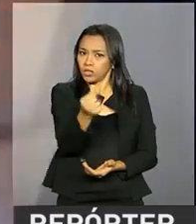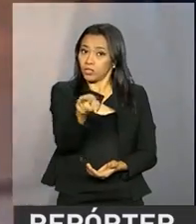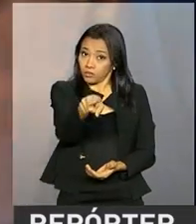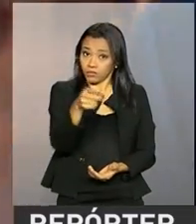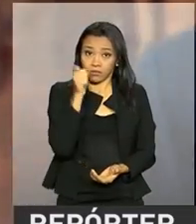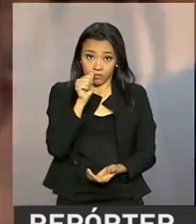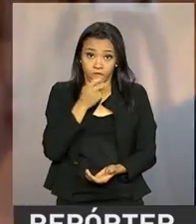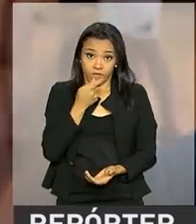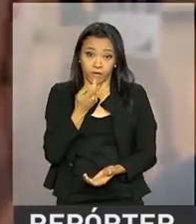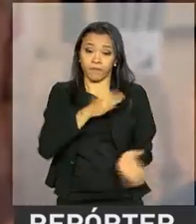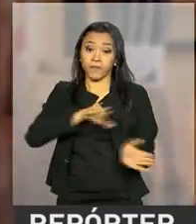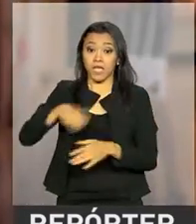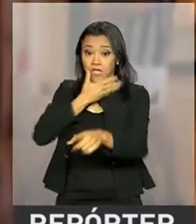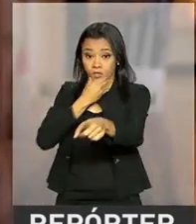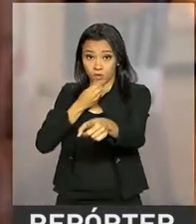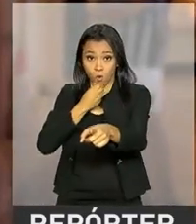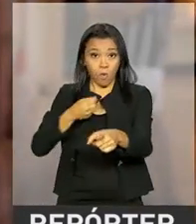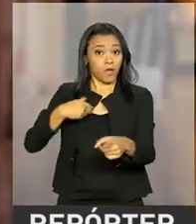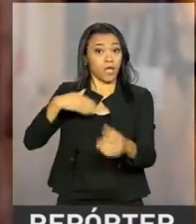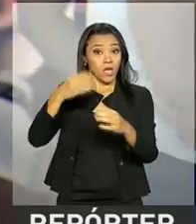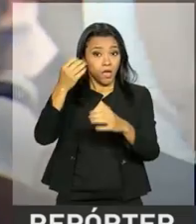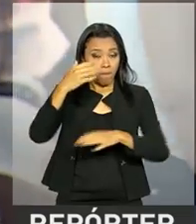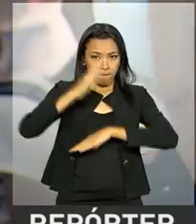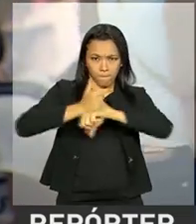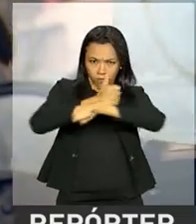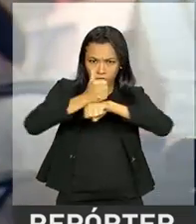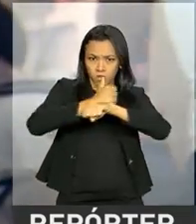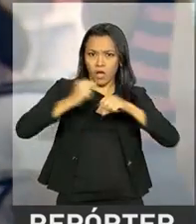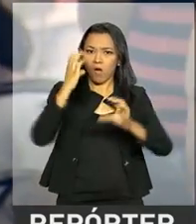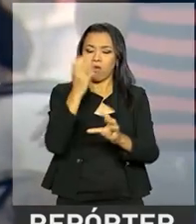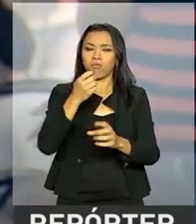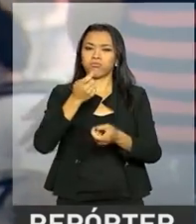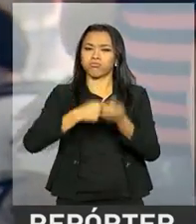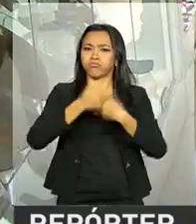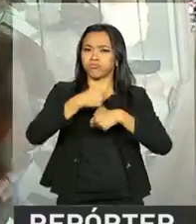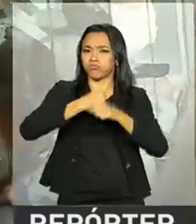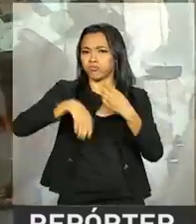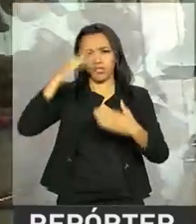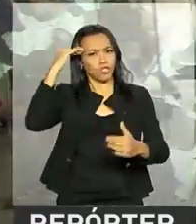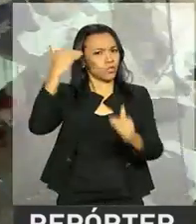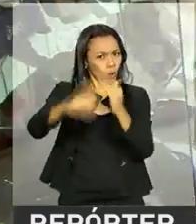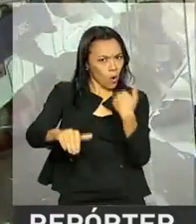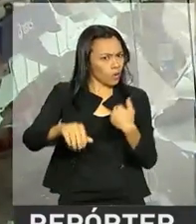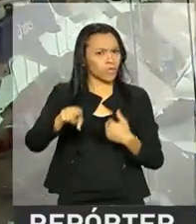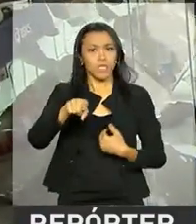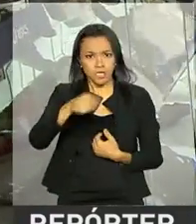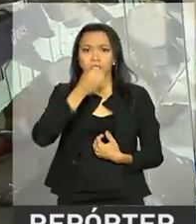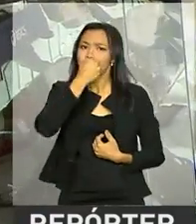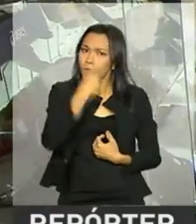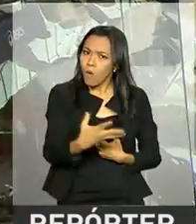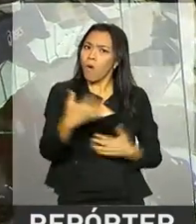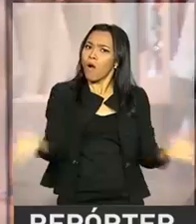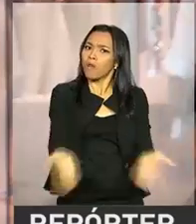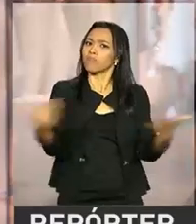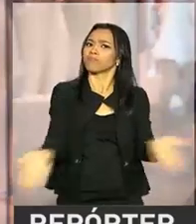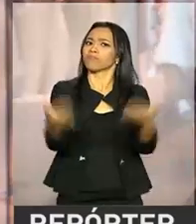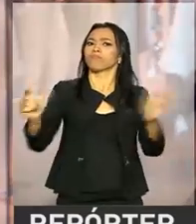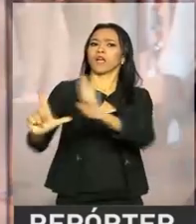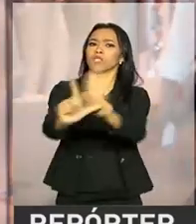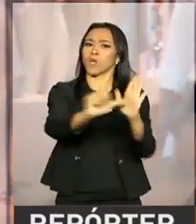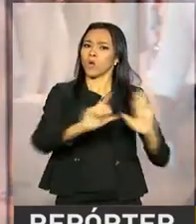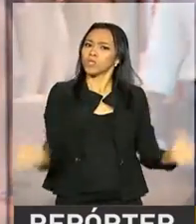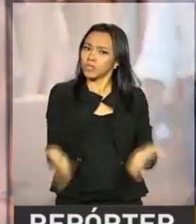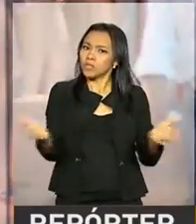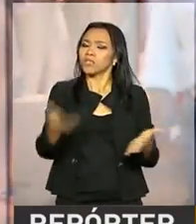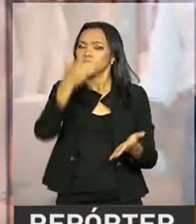economista discorda e acha que a regulamentação é boa para o consumidor e também para os pequenos Lojistas Vai